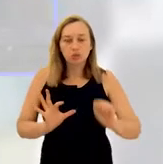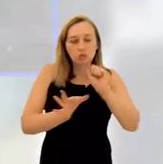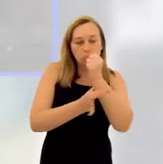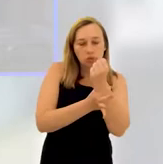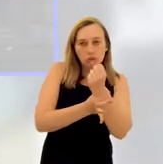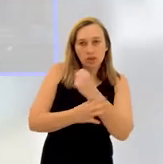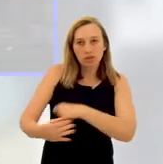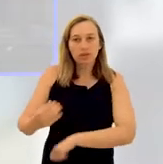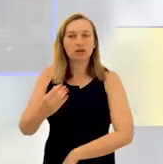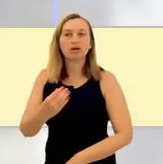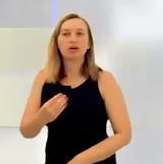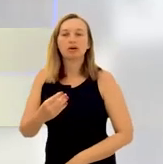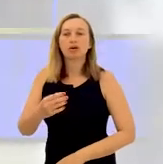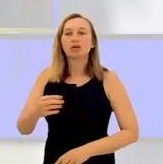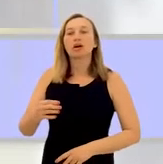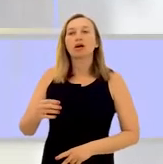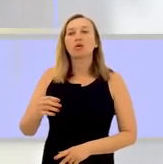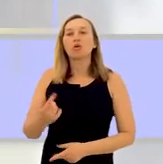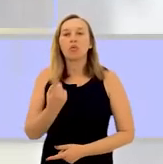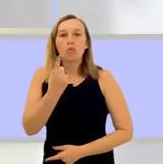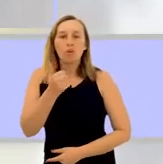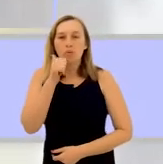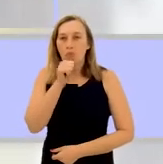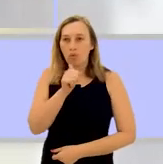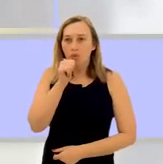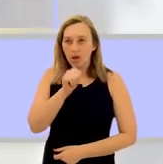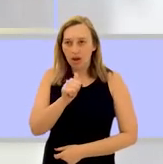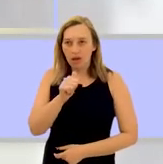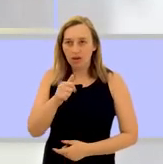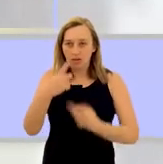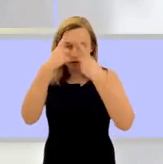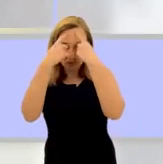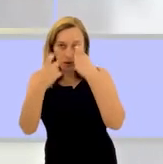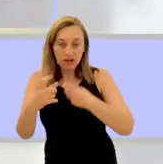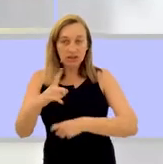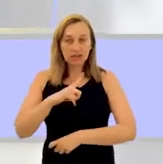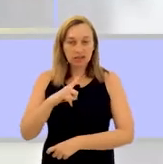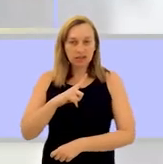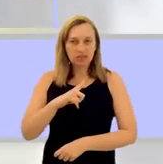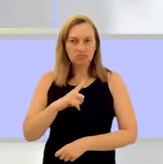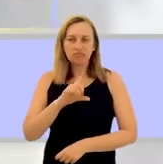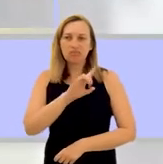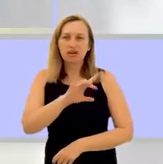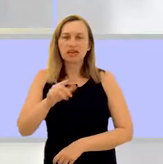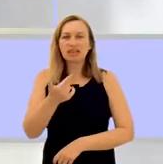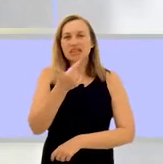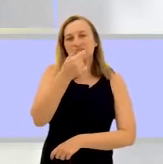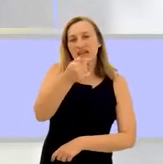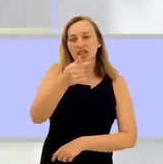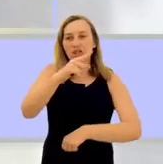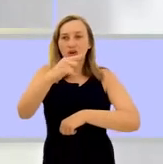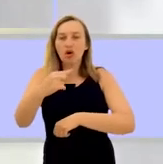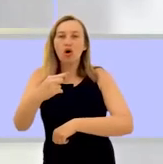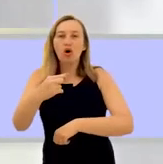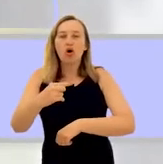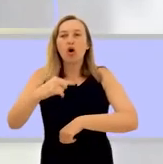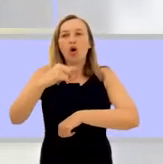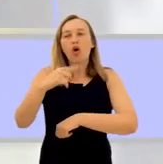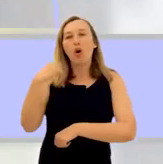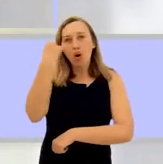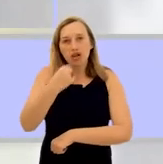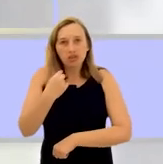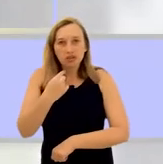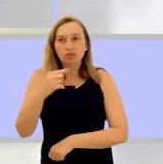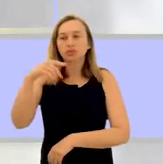Anuário Brasileiro de Segurança Pública, uma mulher é vítima de feminicídio a cada 7 horas no país. No estado do Rio, só